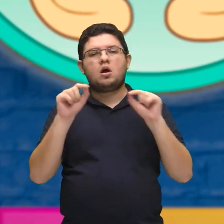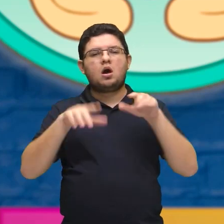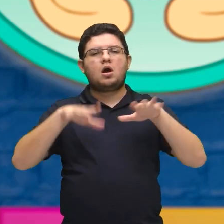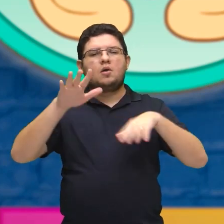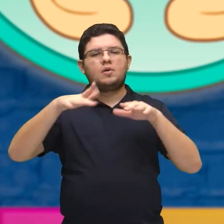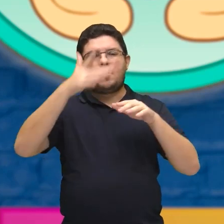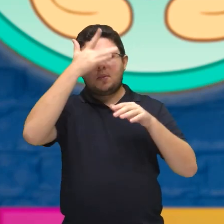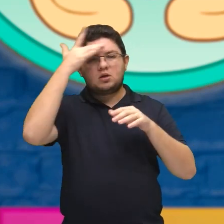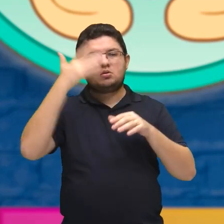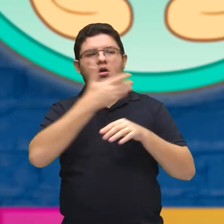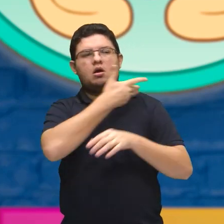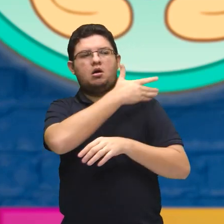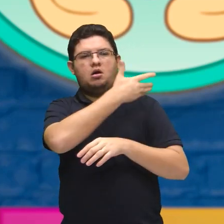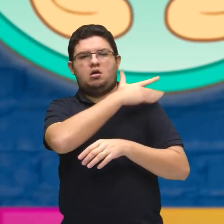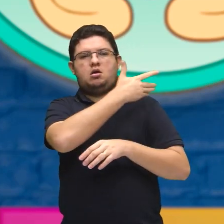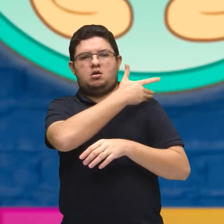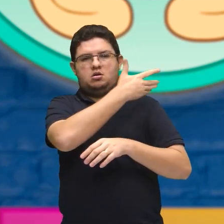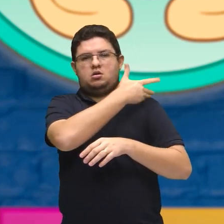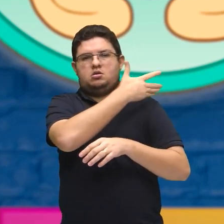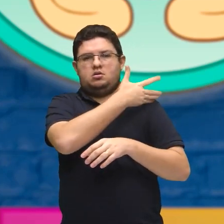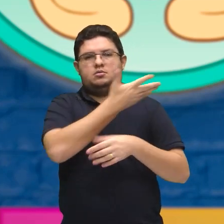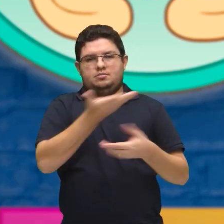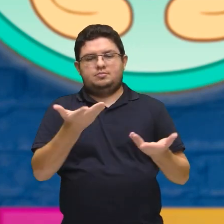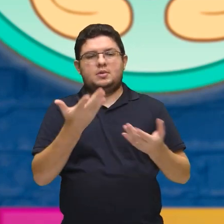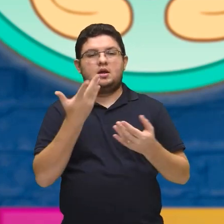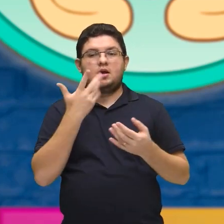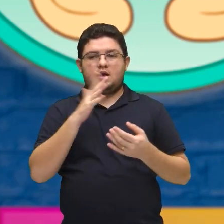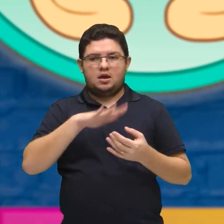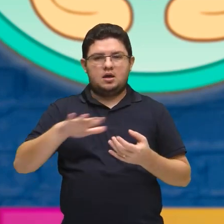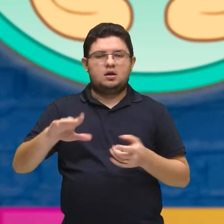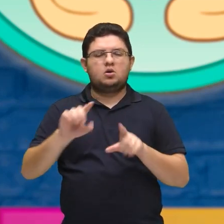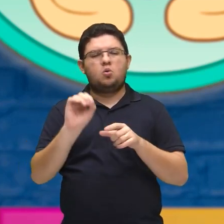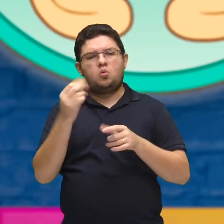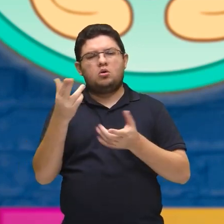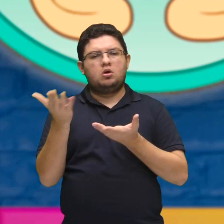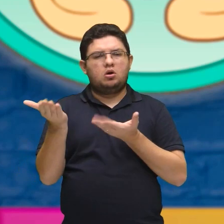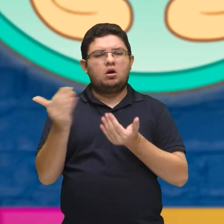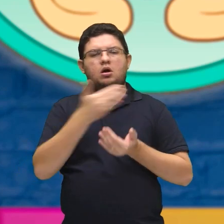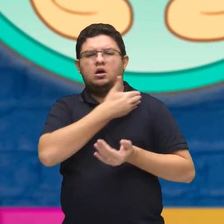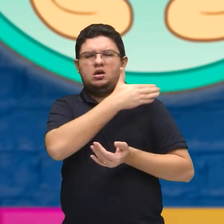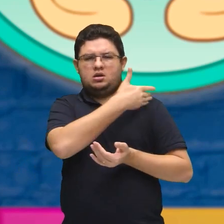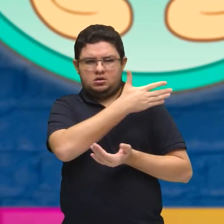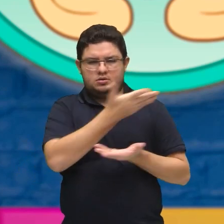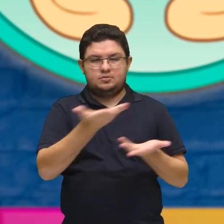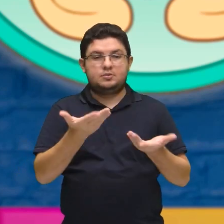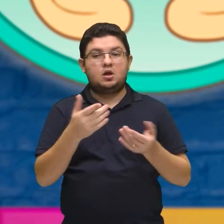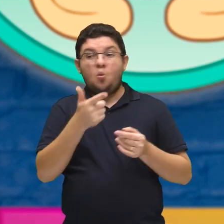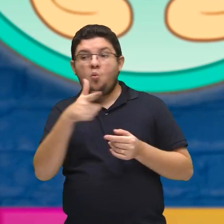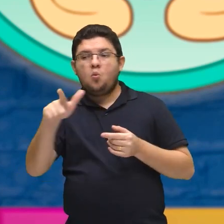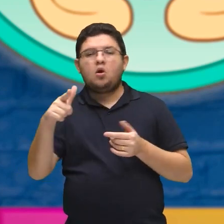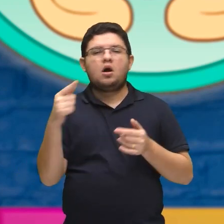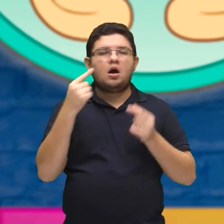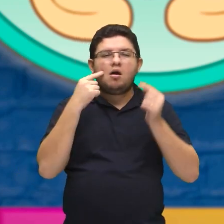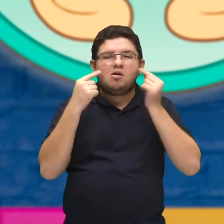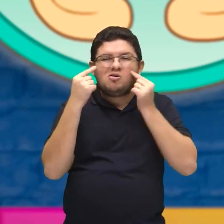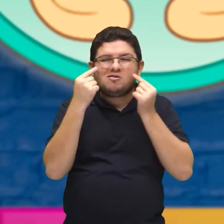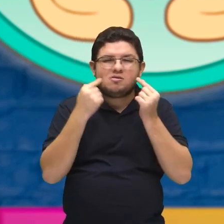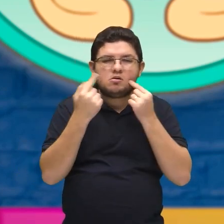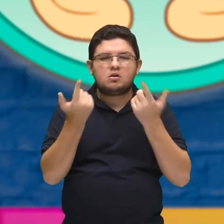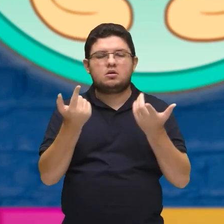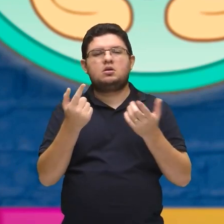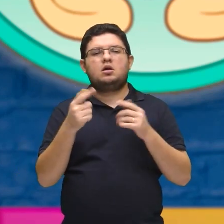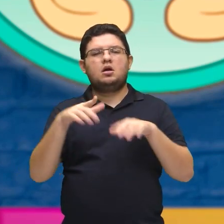rejeição das crianças ou dos adolescentes. Aqueles adolescentes que possuem espinhas no rosto, podem